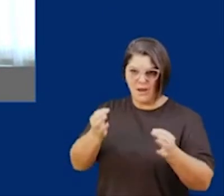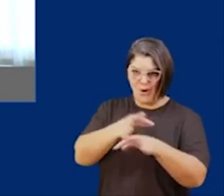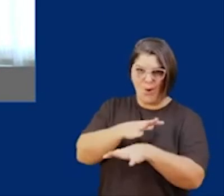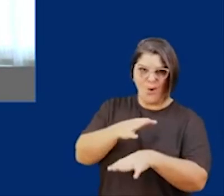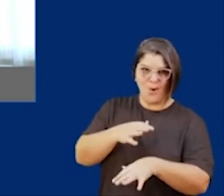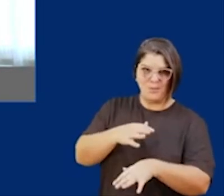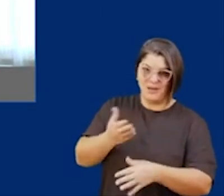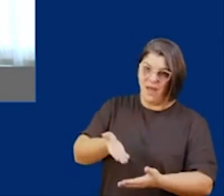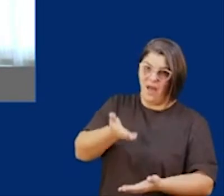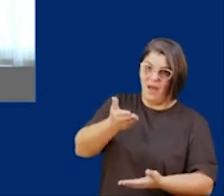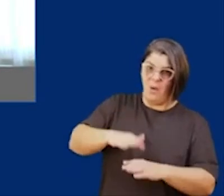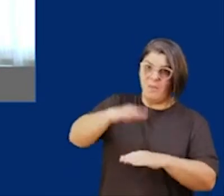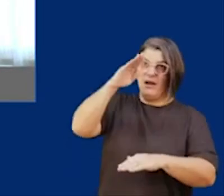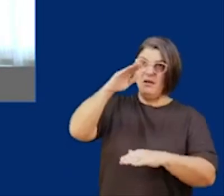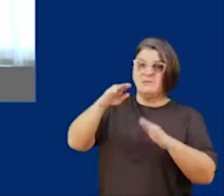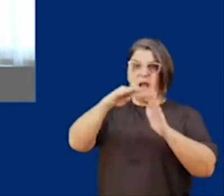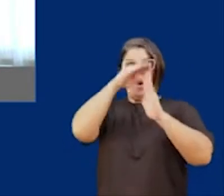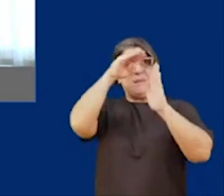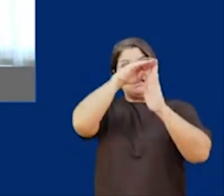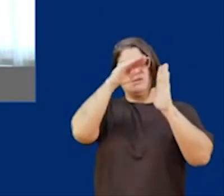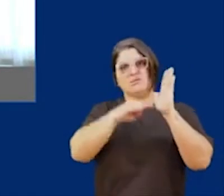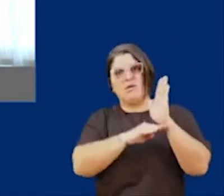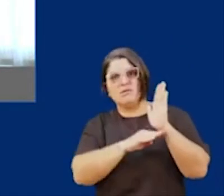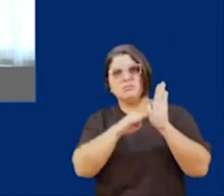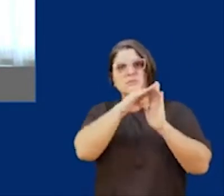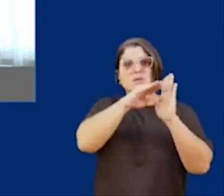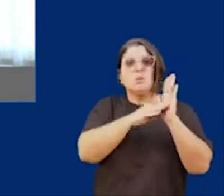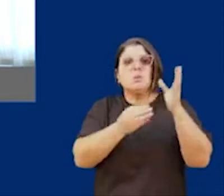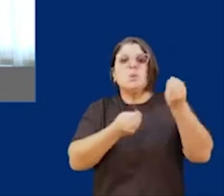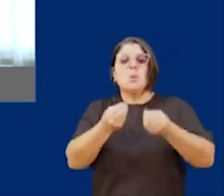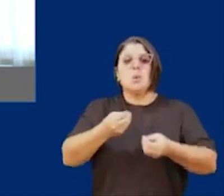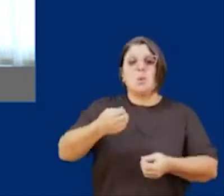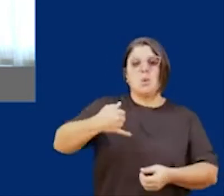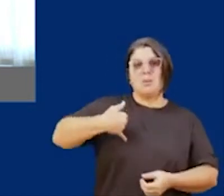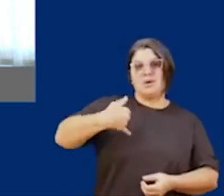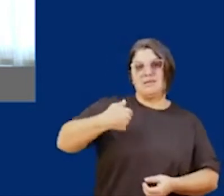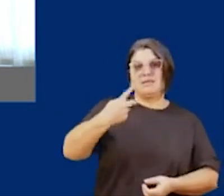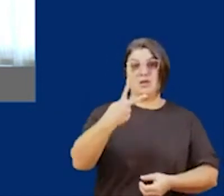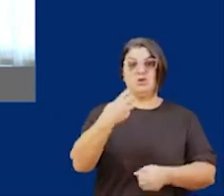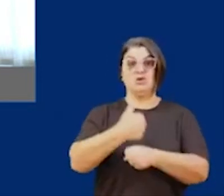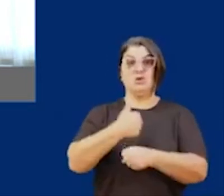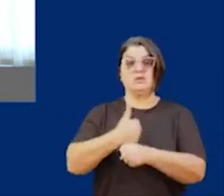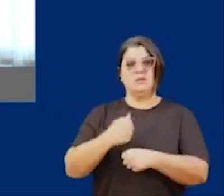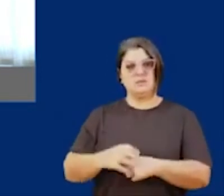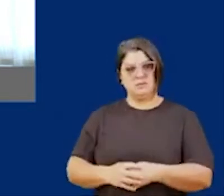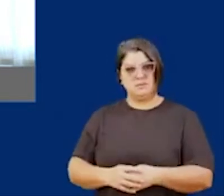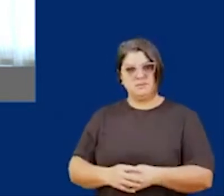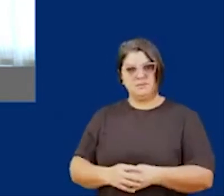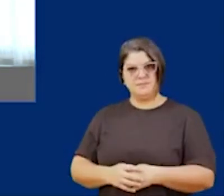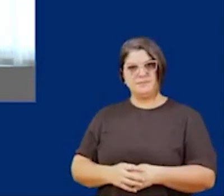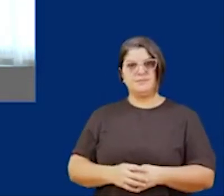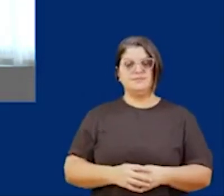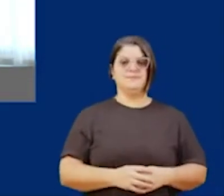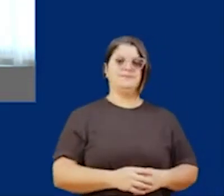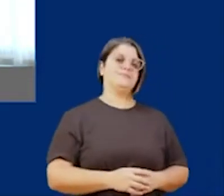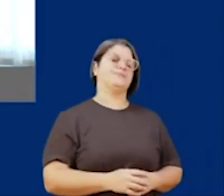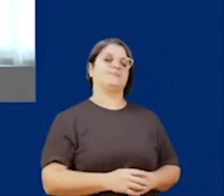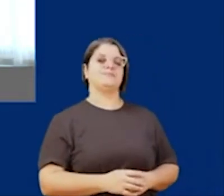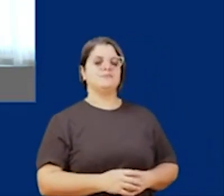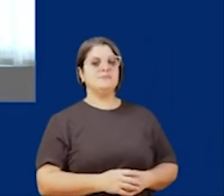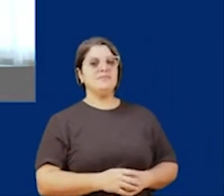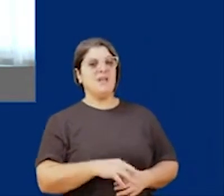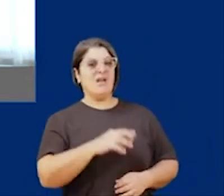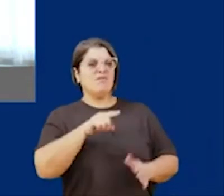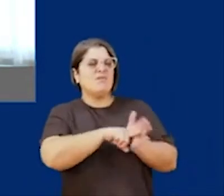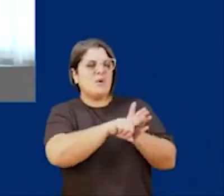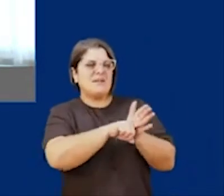aumentou também, de quem amamenta? Eu não tô com... Eu vou buscar aqui e te respondo ainda durante a live, tá? Mas tá em relação a 12... eu acho que eu só tô